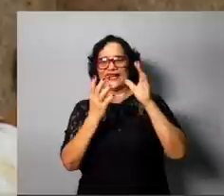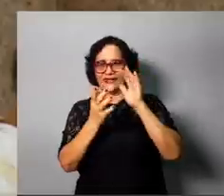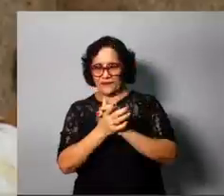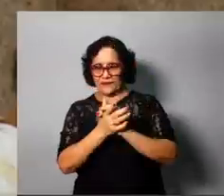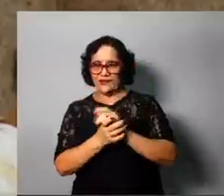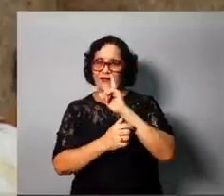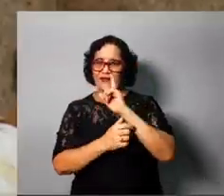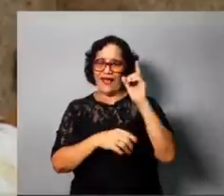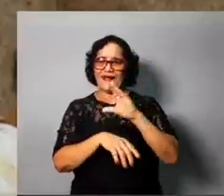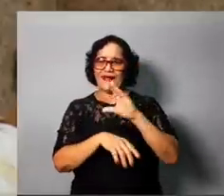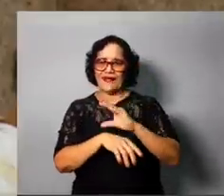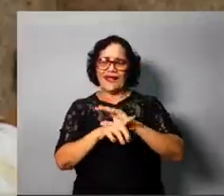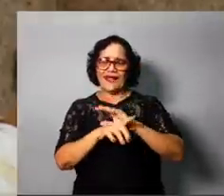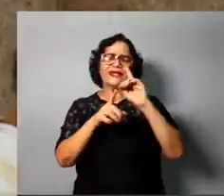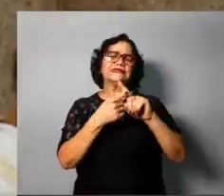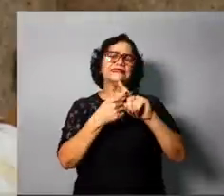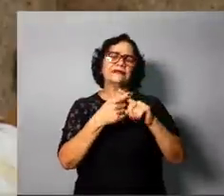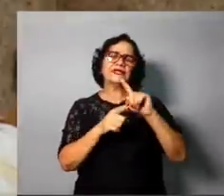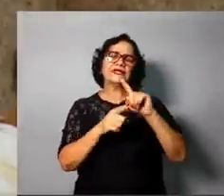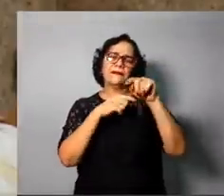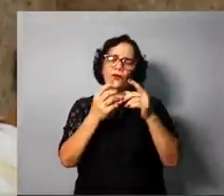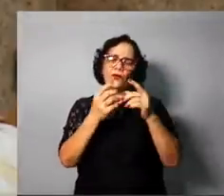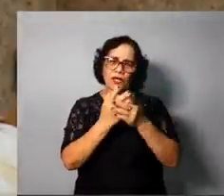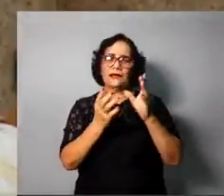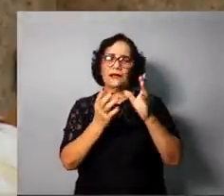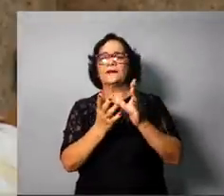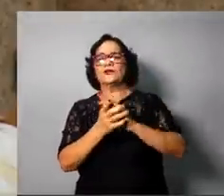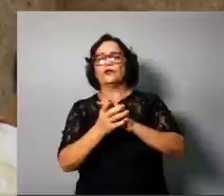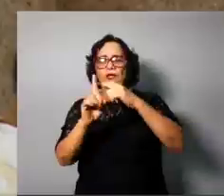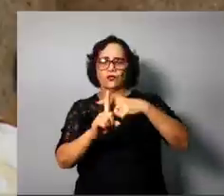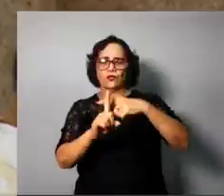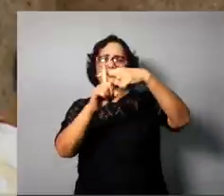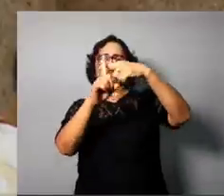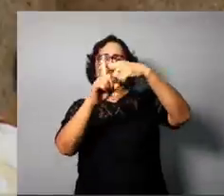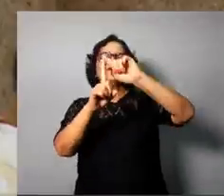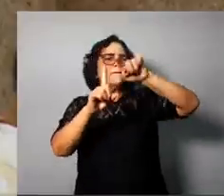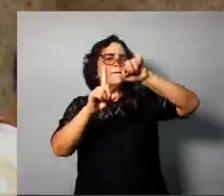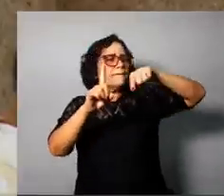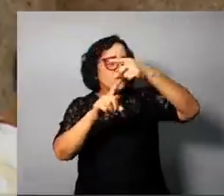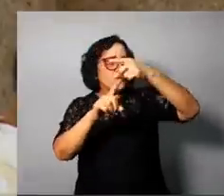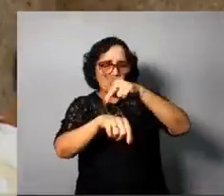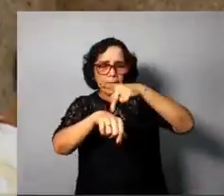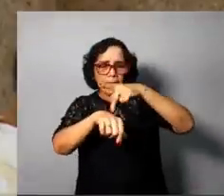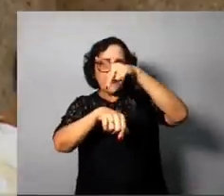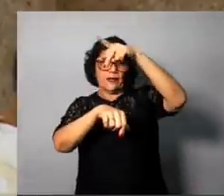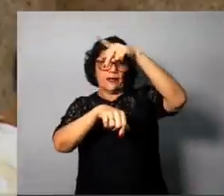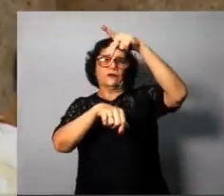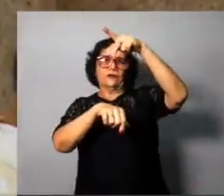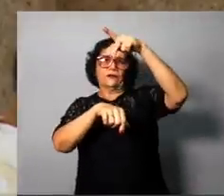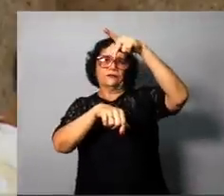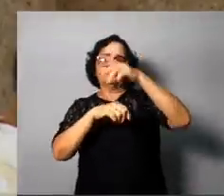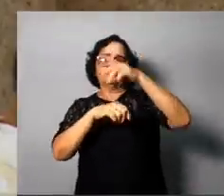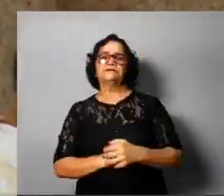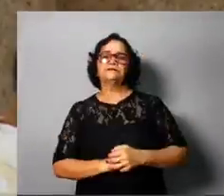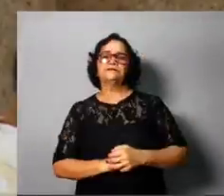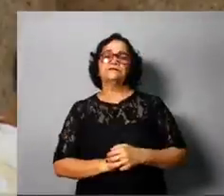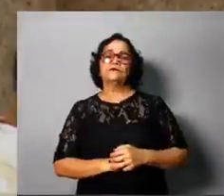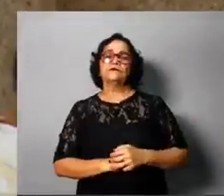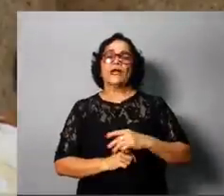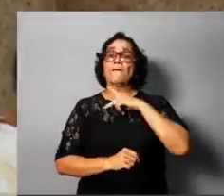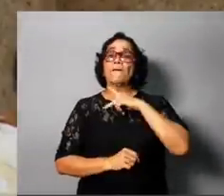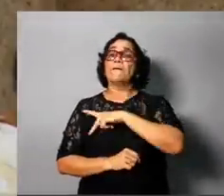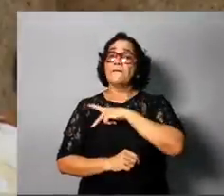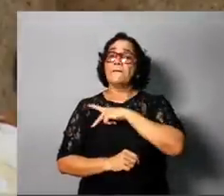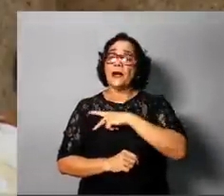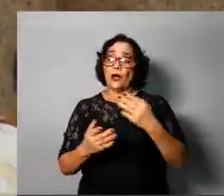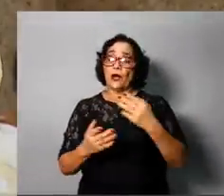no alto da cruz, depois da Páscoa de Cristo, Paulo, hoje nós começamos a